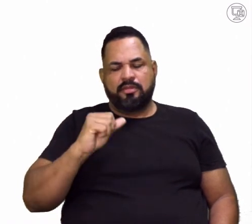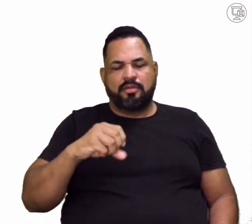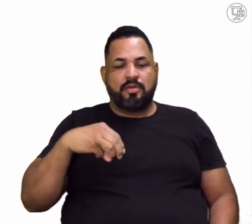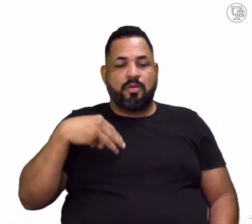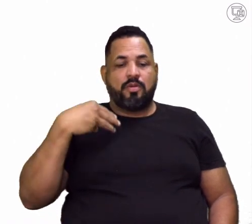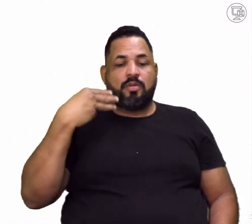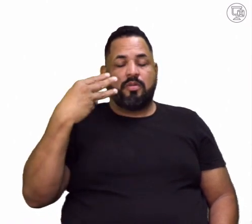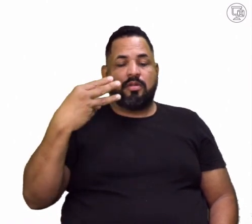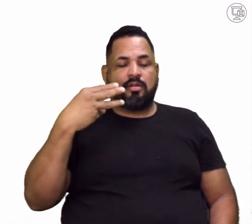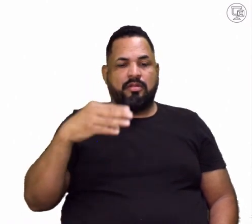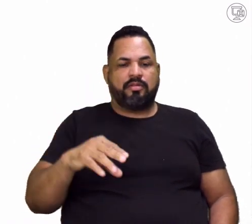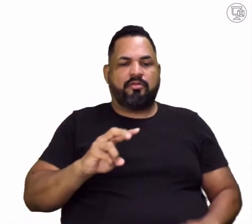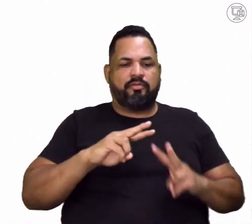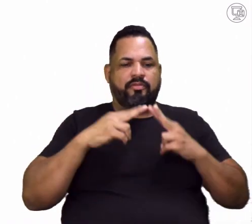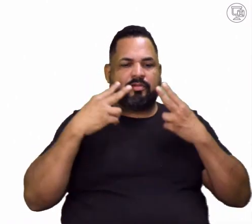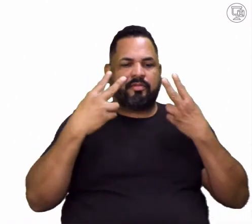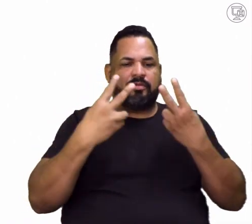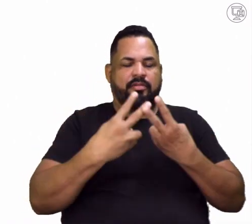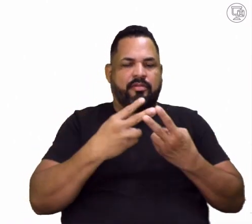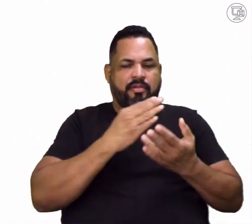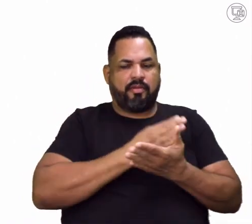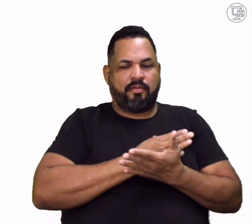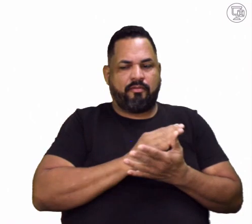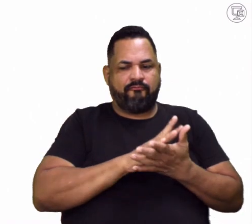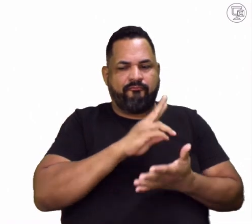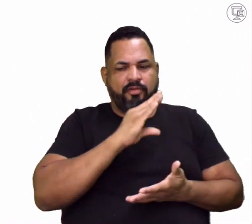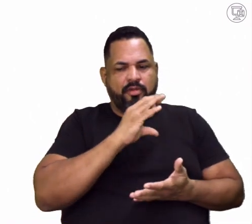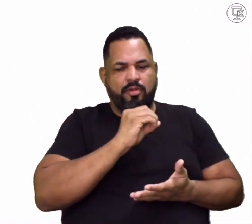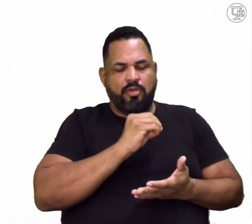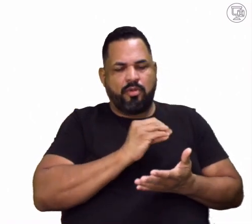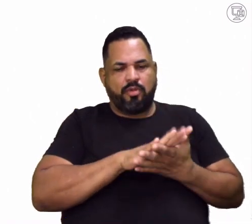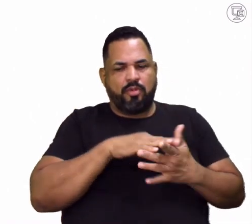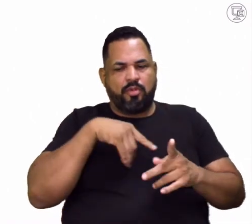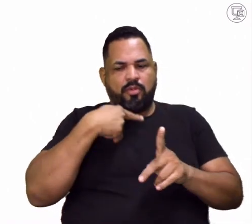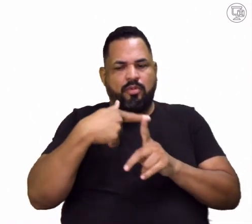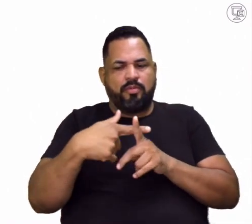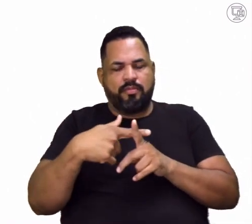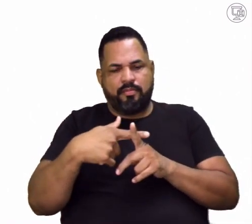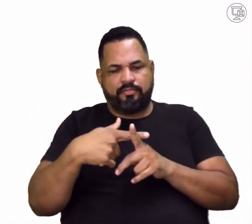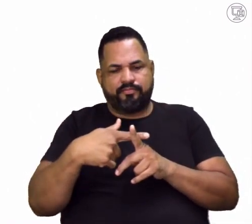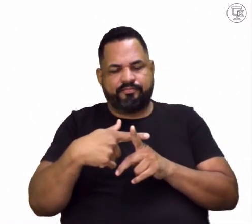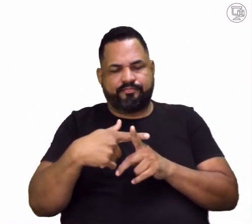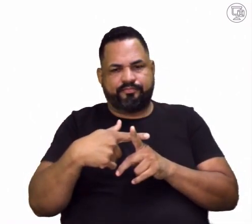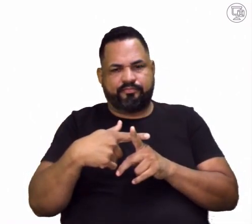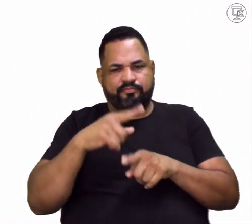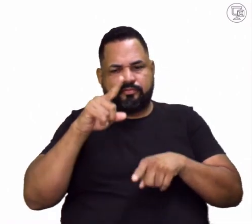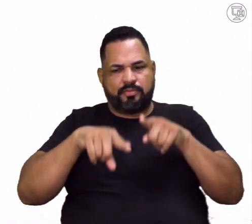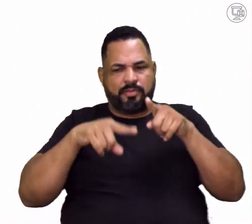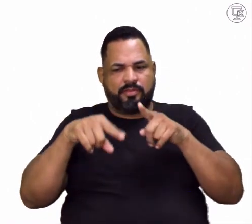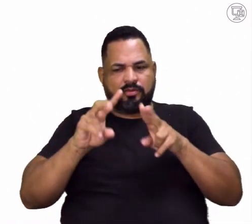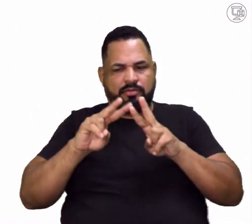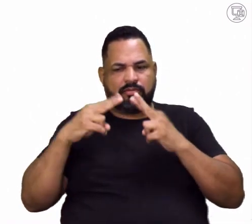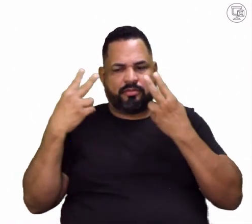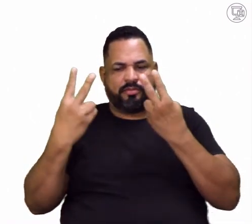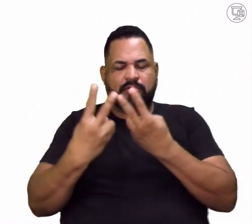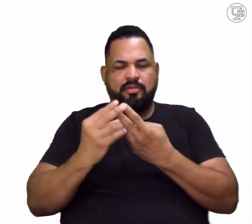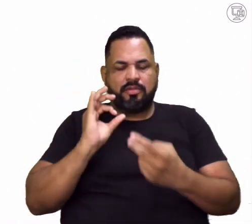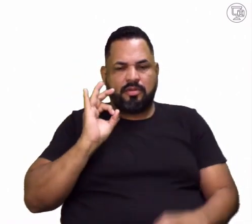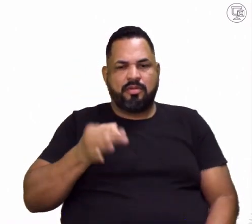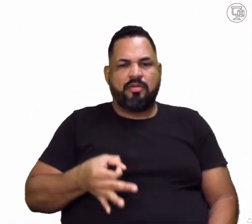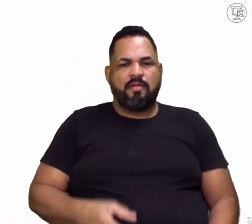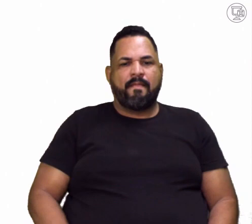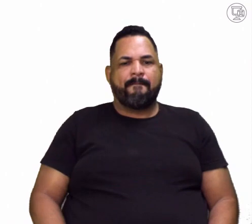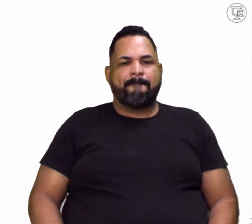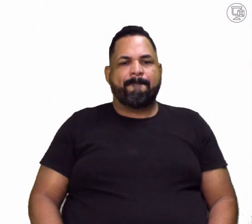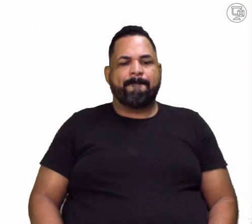volume final é o volume Inicial mas a variação de volume certo